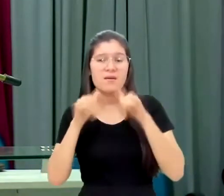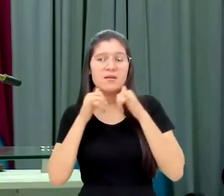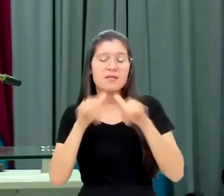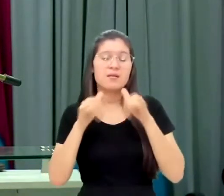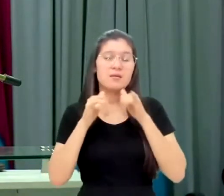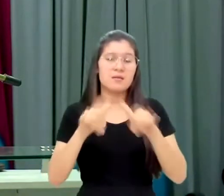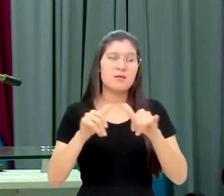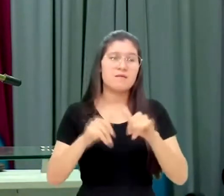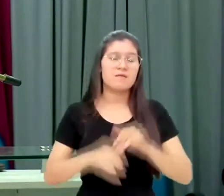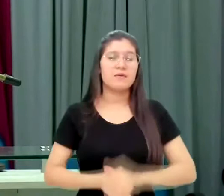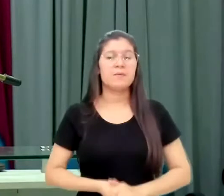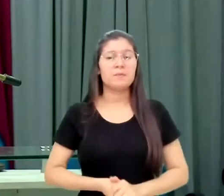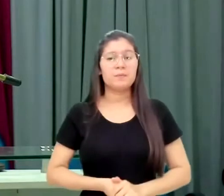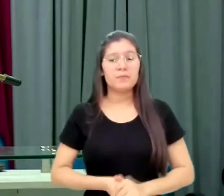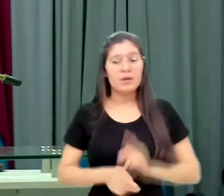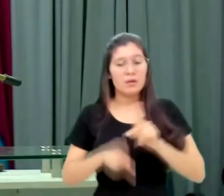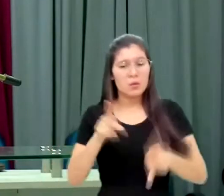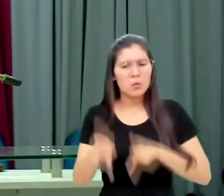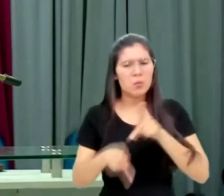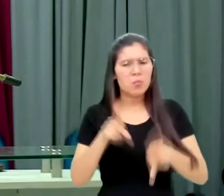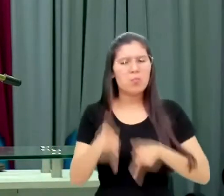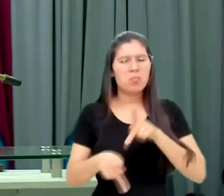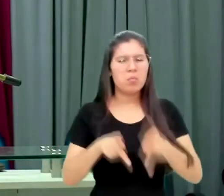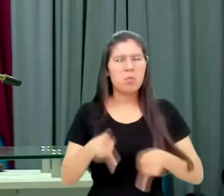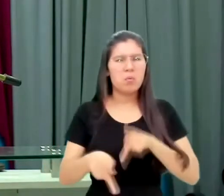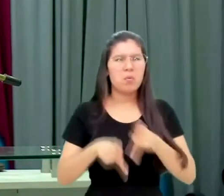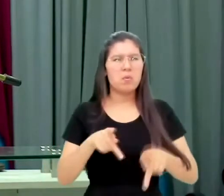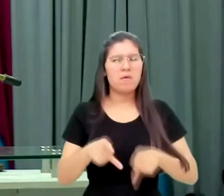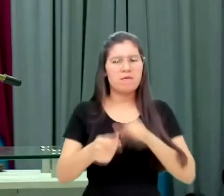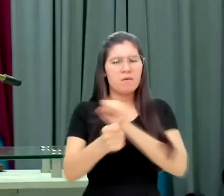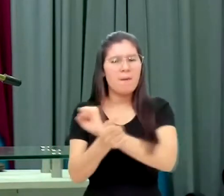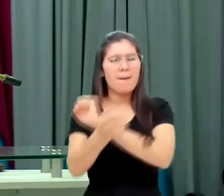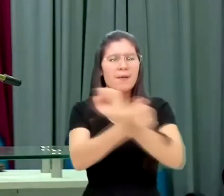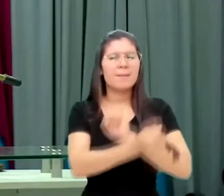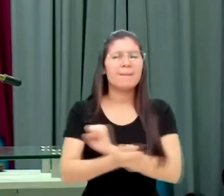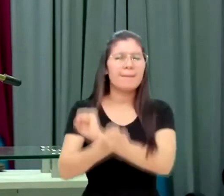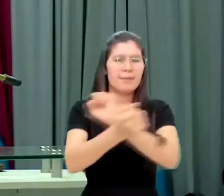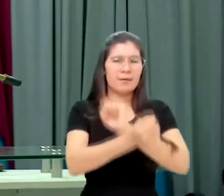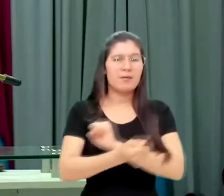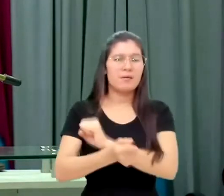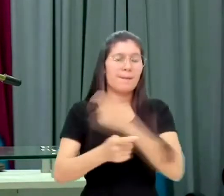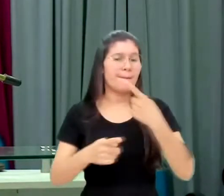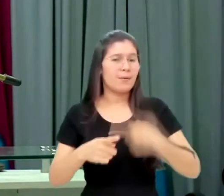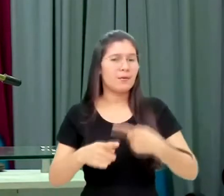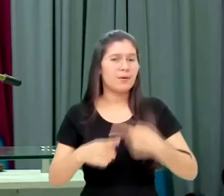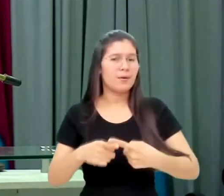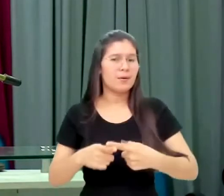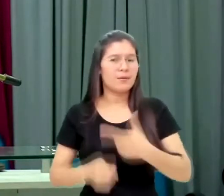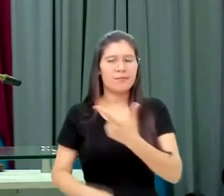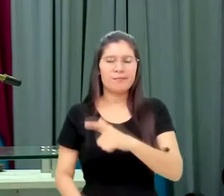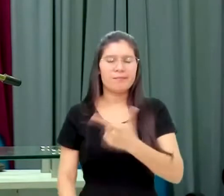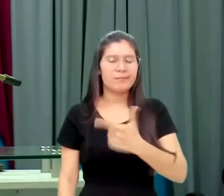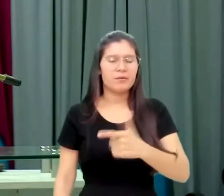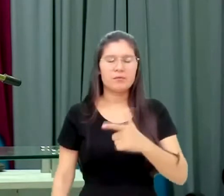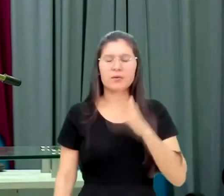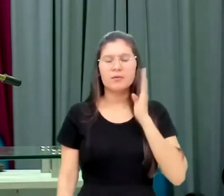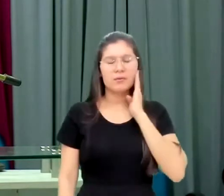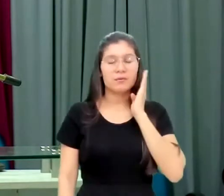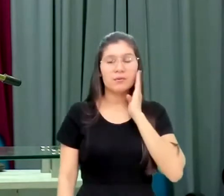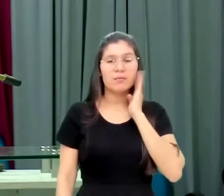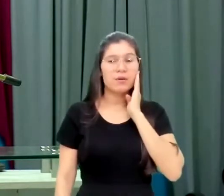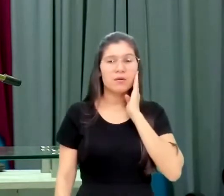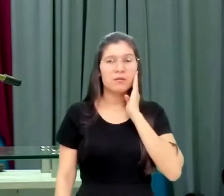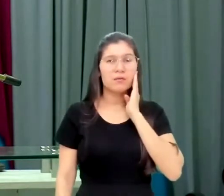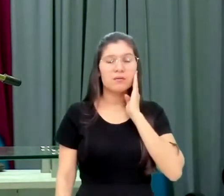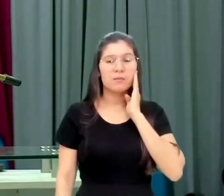povo será levado cativo por falta de entendimento, e os seus nobres padecerão de